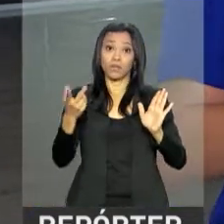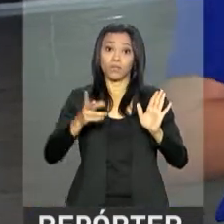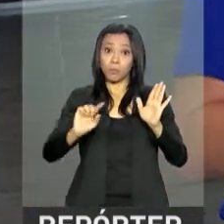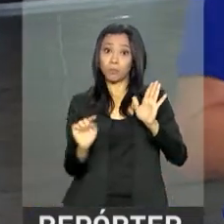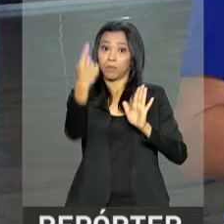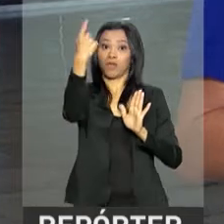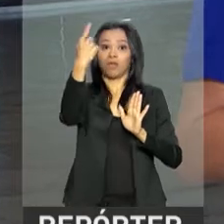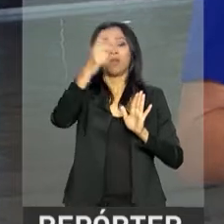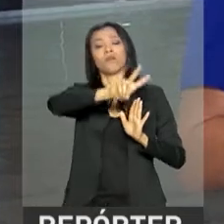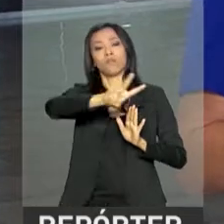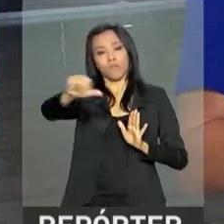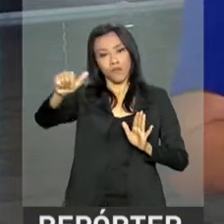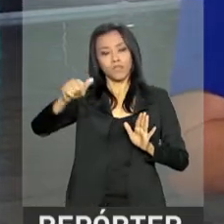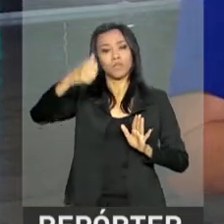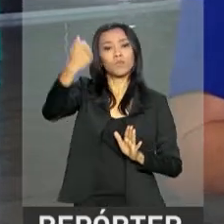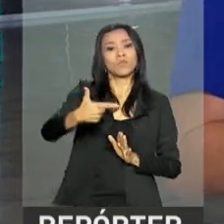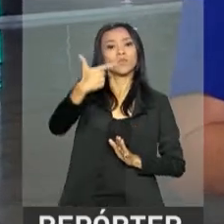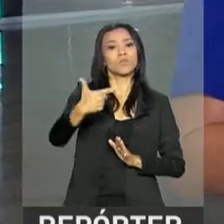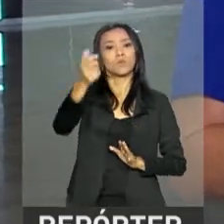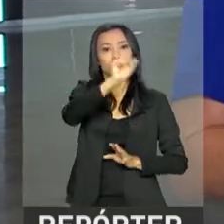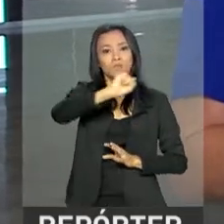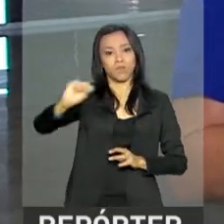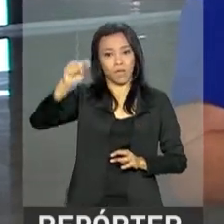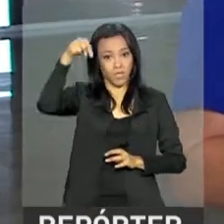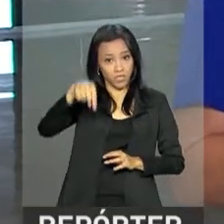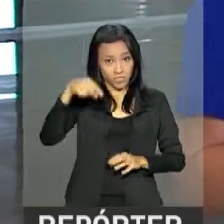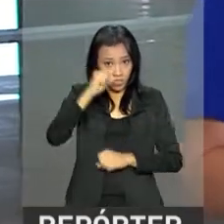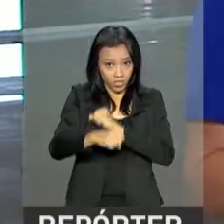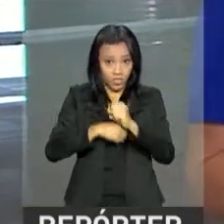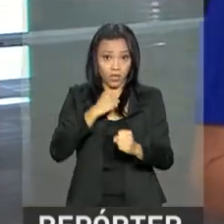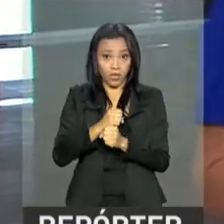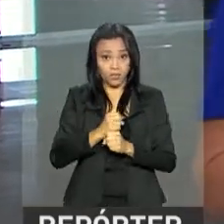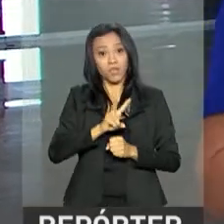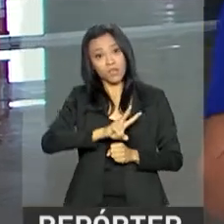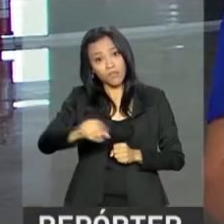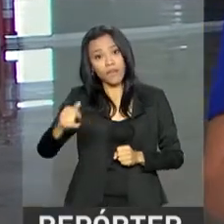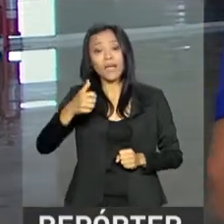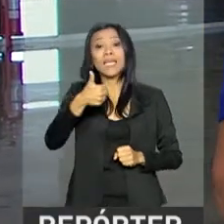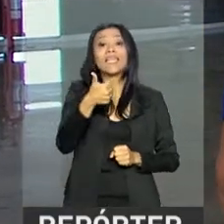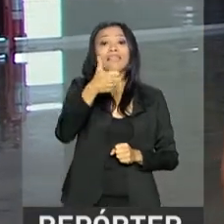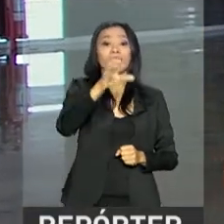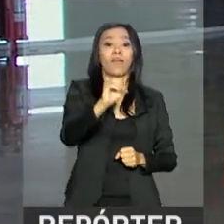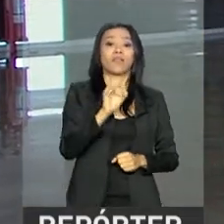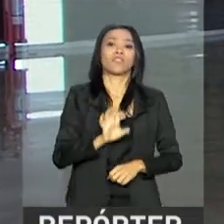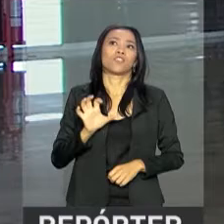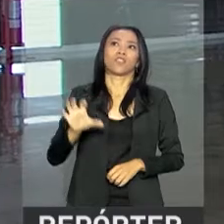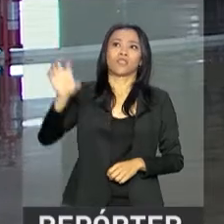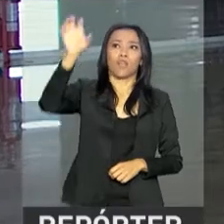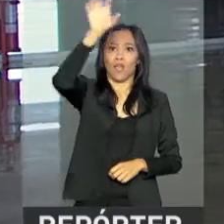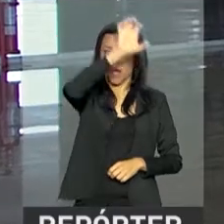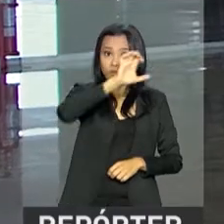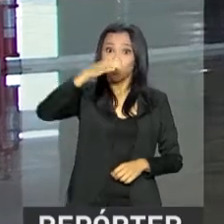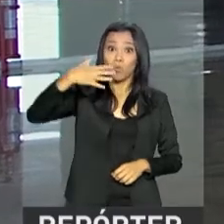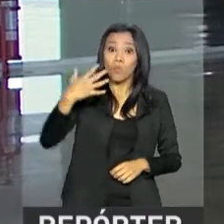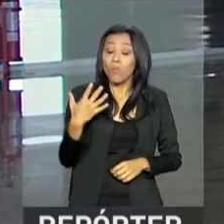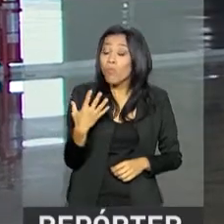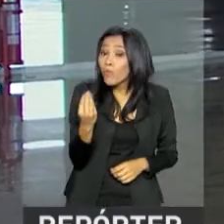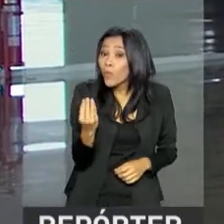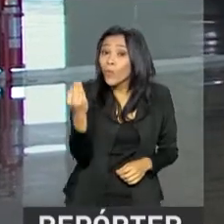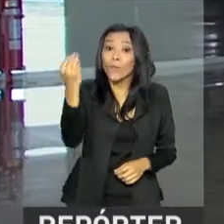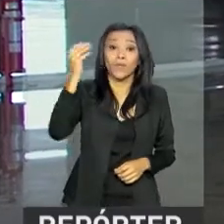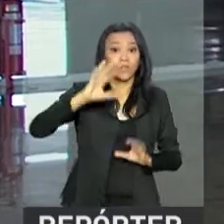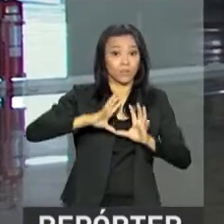ser implementado no segundo semestre deste ano e vai ser desenvolvida princípio em dez estados com maior índice de densidade